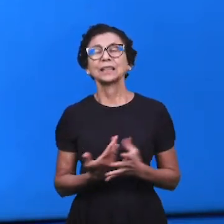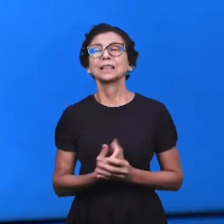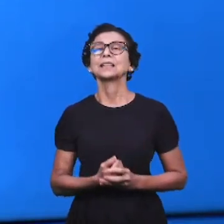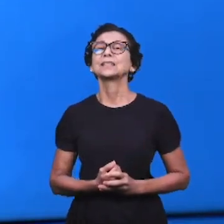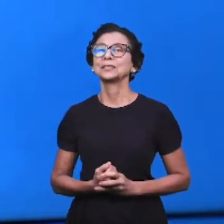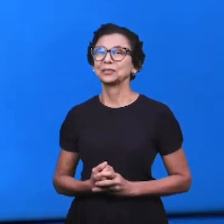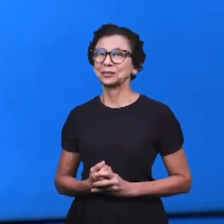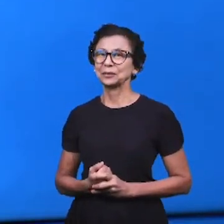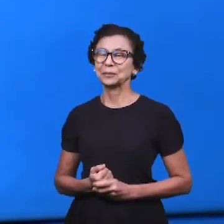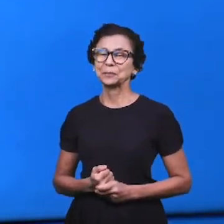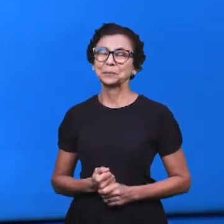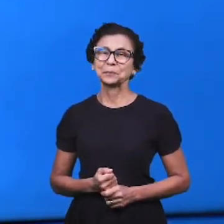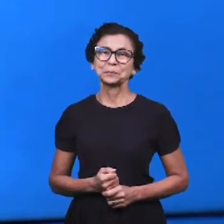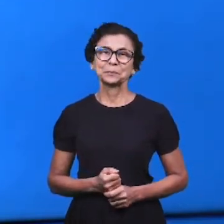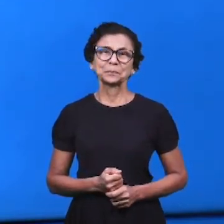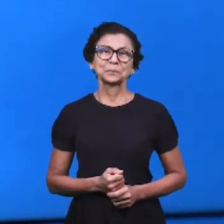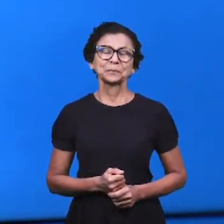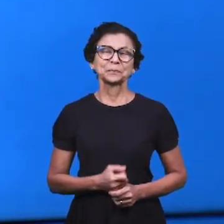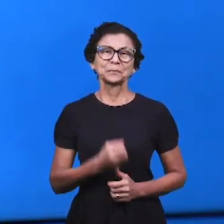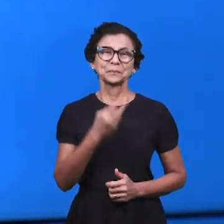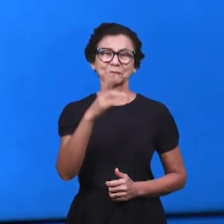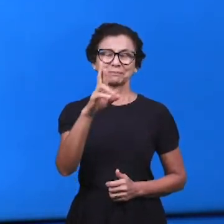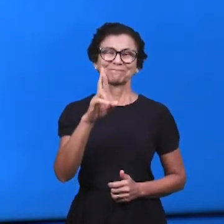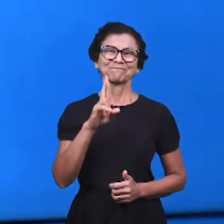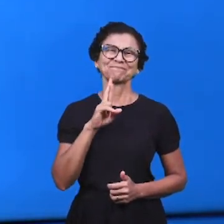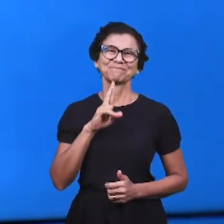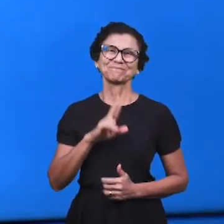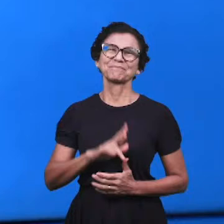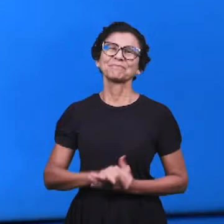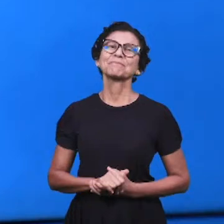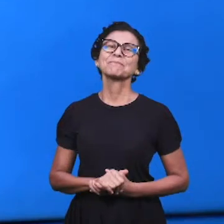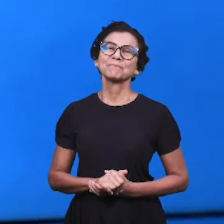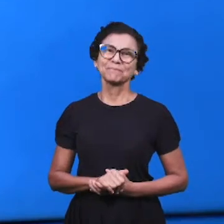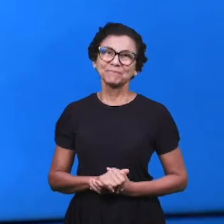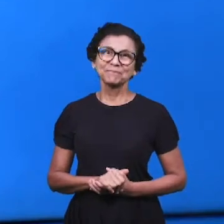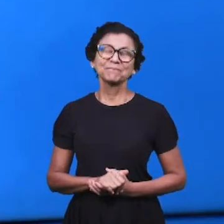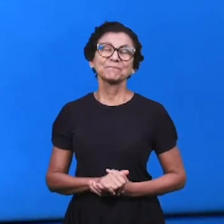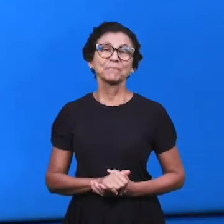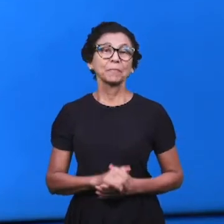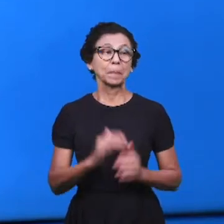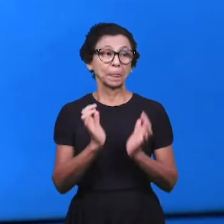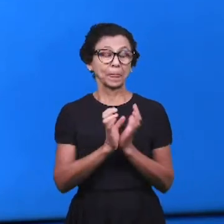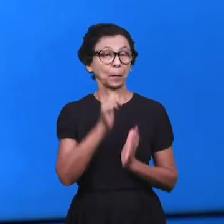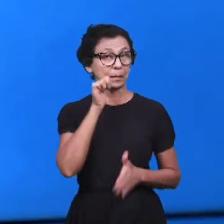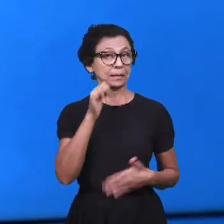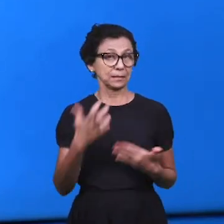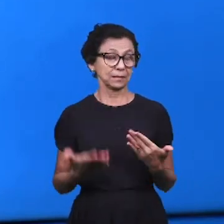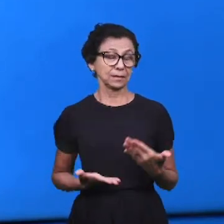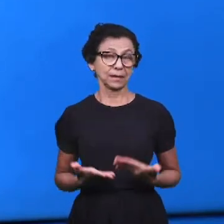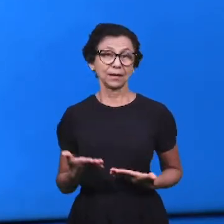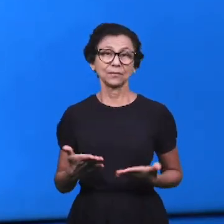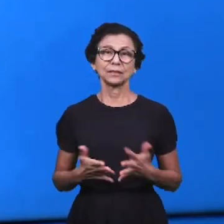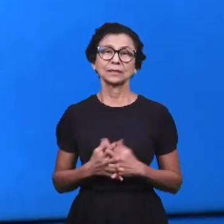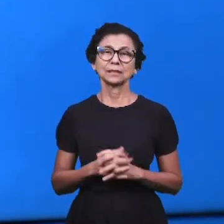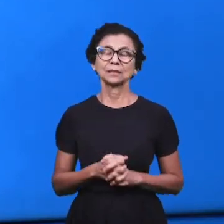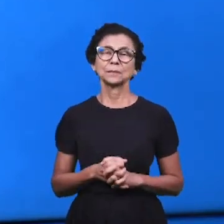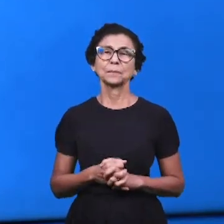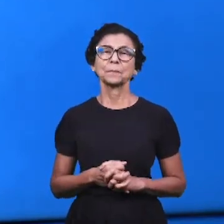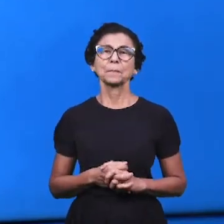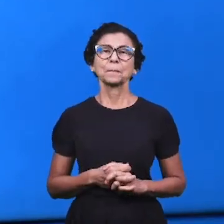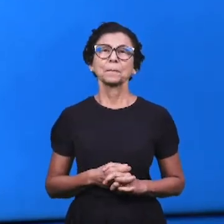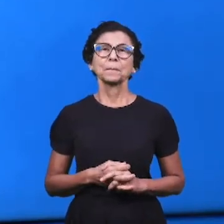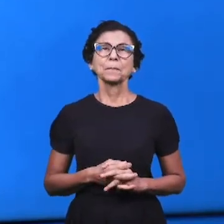cima para baixo. Muito bem colocado, irmã Lânia Alencar, do grupo de senhoras da nossa igreja em Juazeiro do